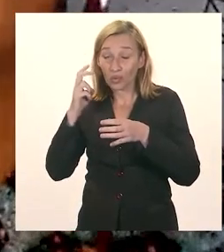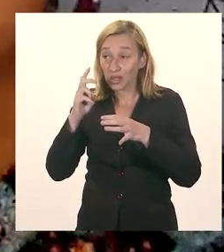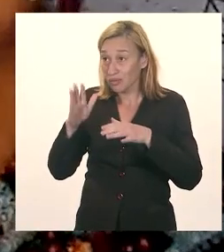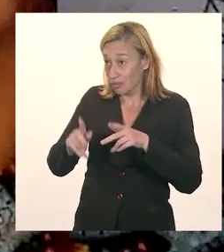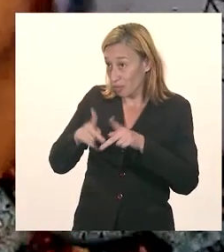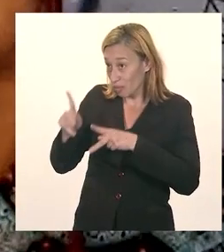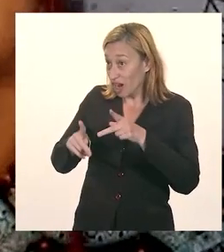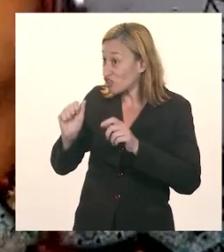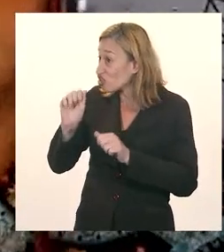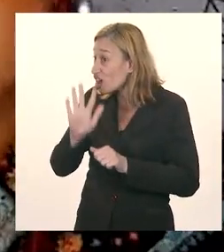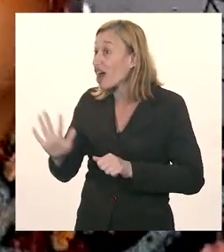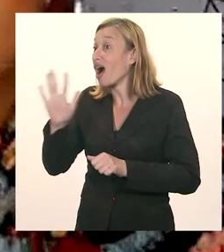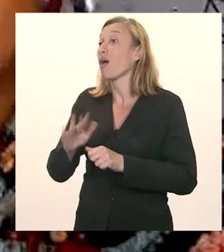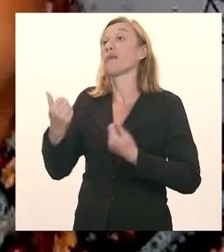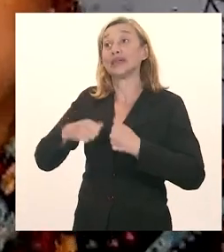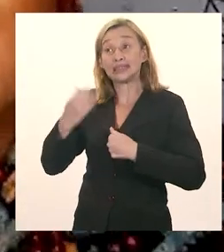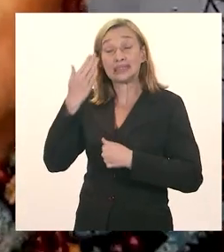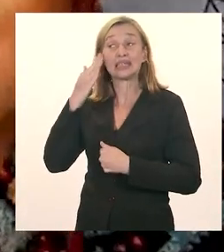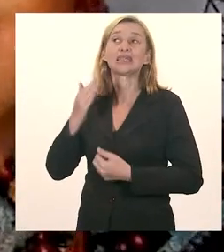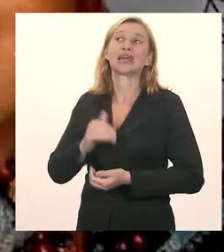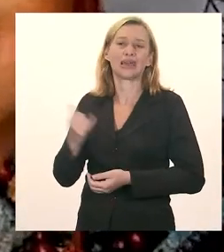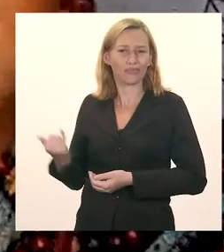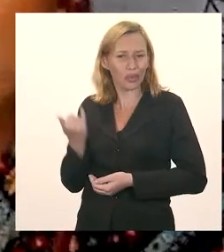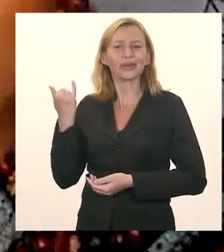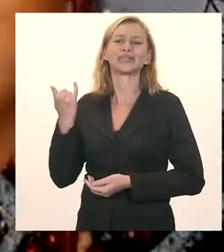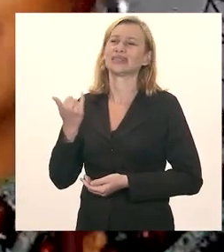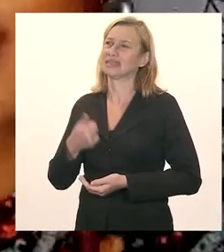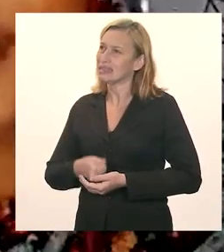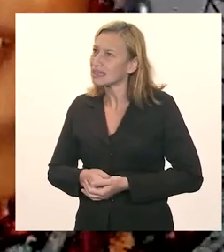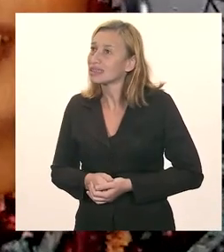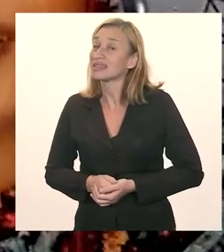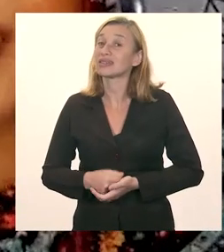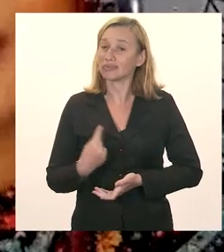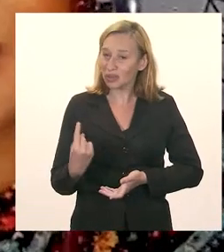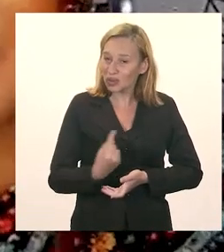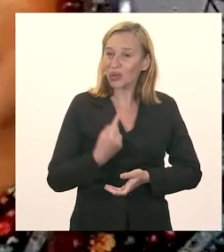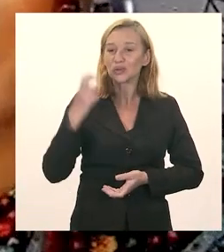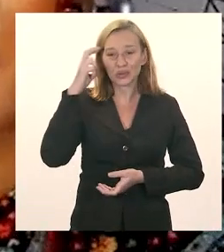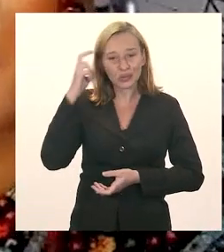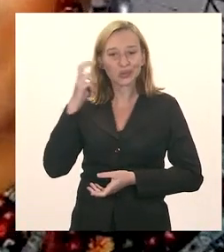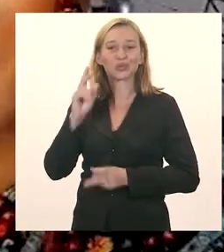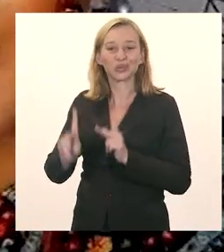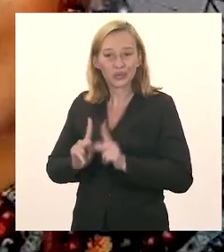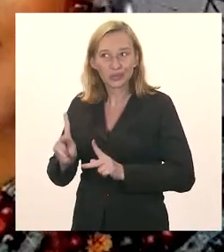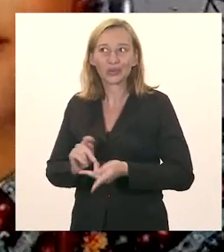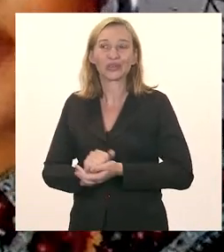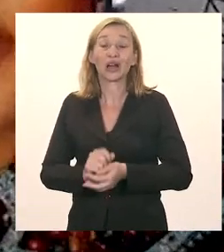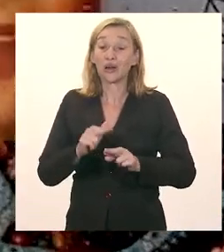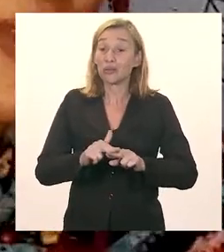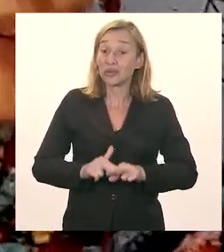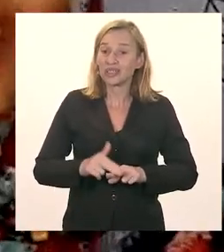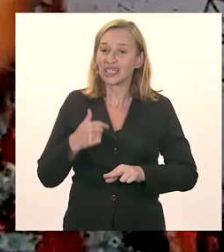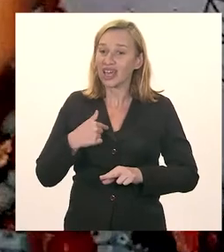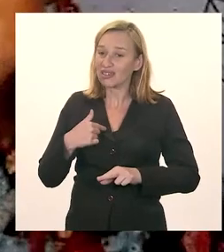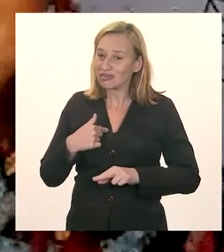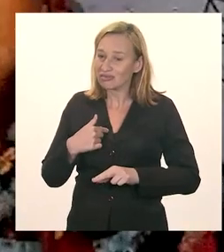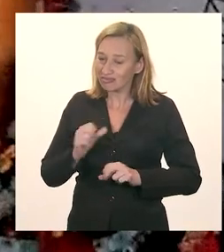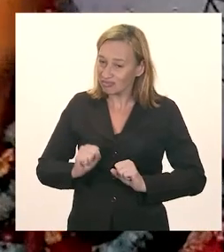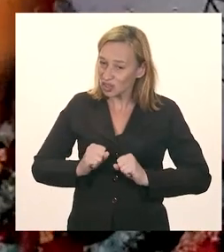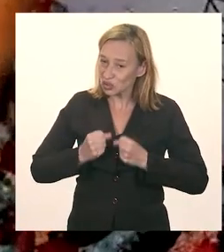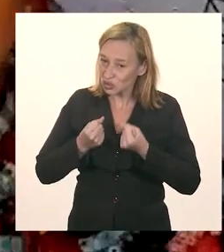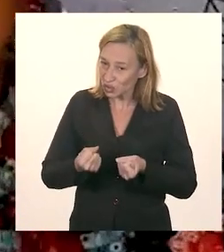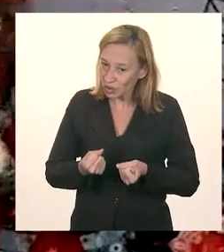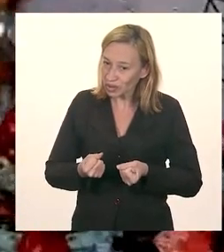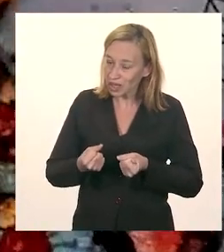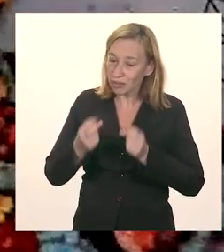pessoas, a população em geral, eles precisam entender a importância da nossa cultura popular. E foi por isso que eu quis